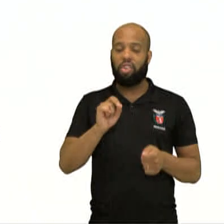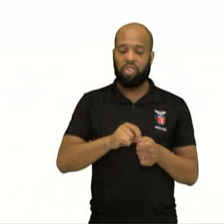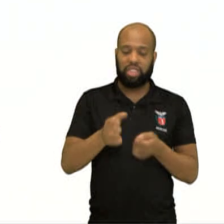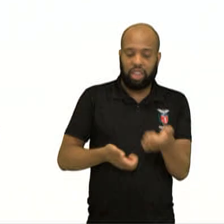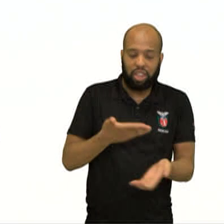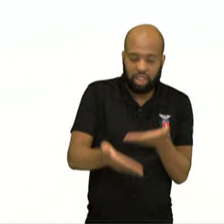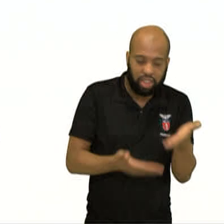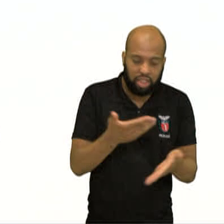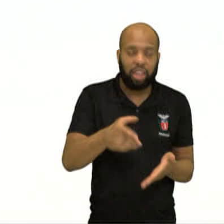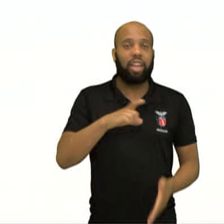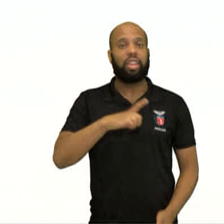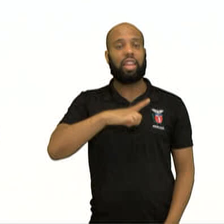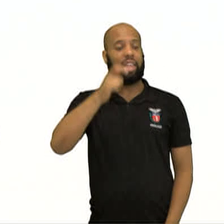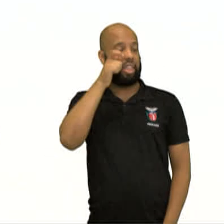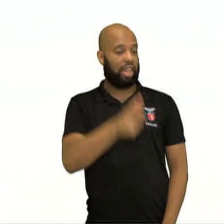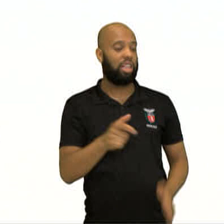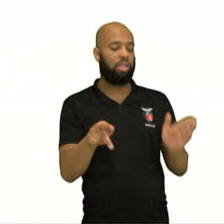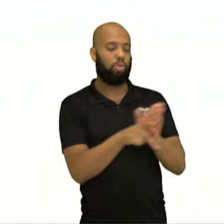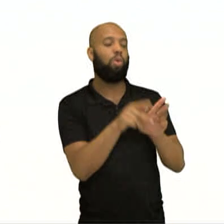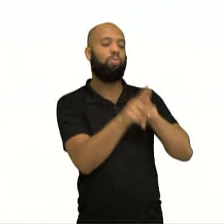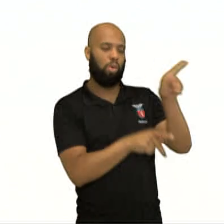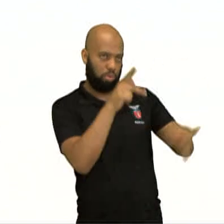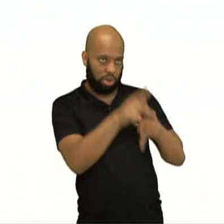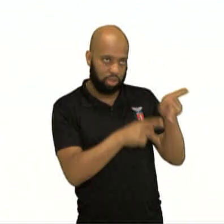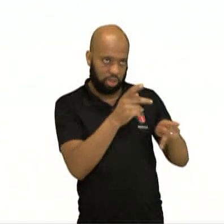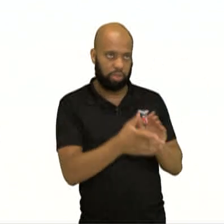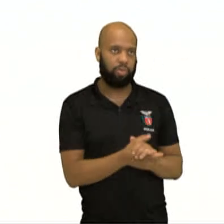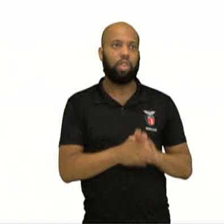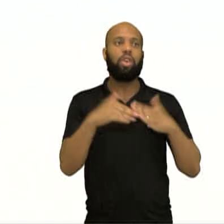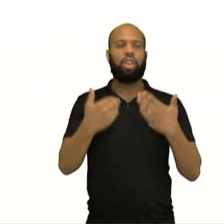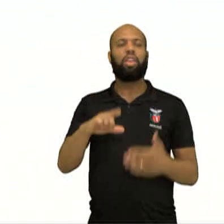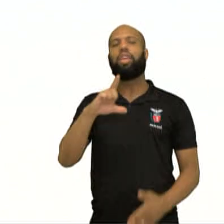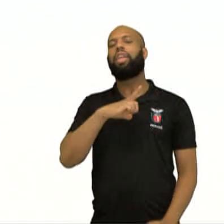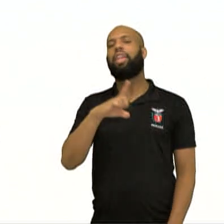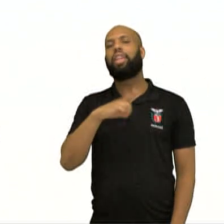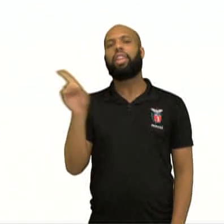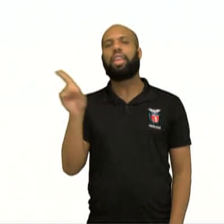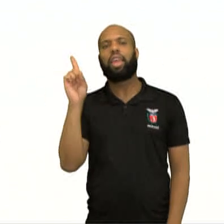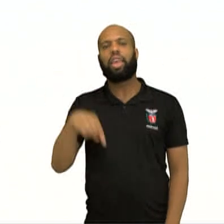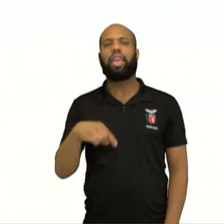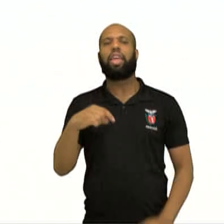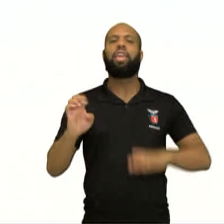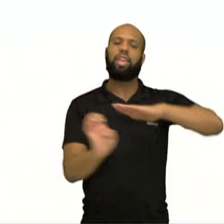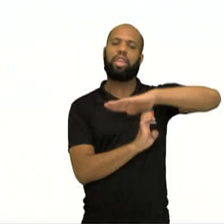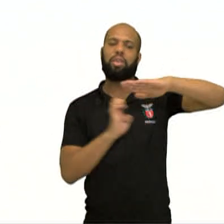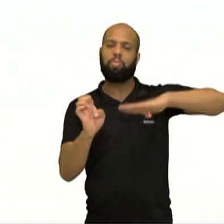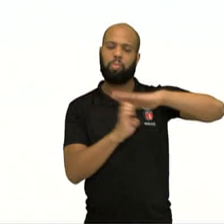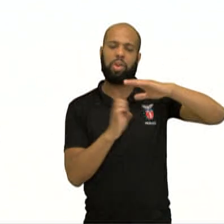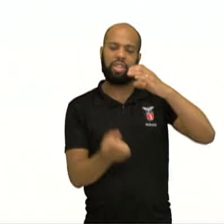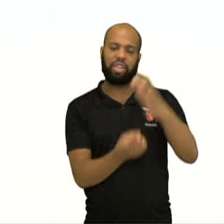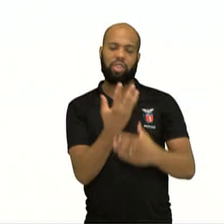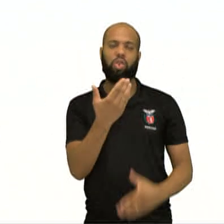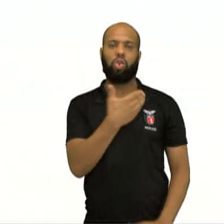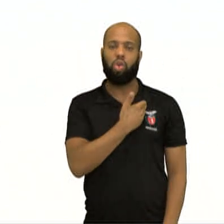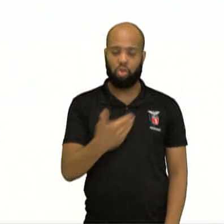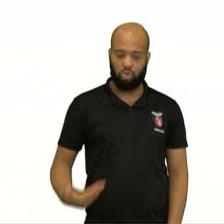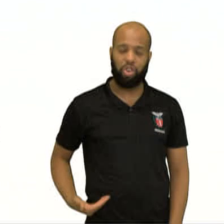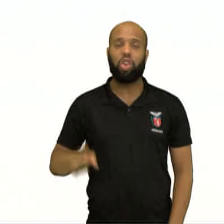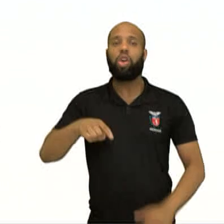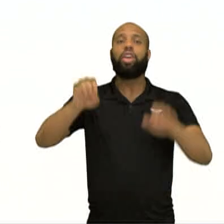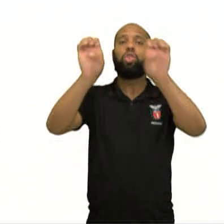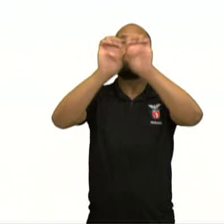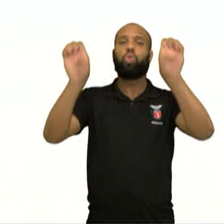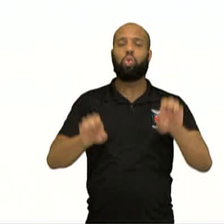uma atividade de interesse público. Empresas estatais de infraestrutura, então, criadas pelo governo. Como